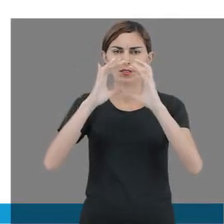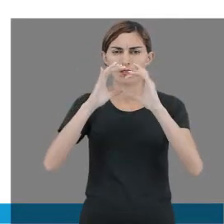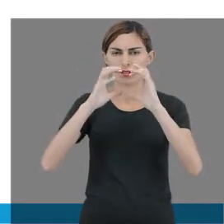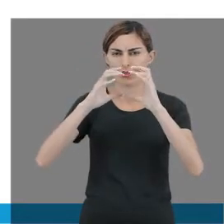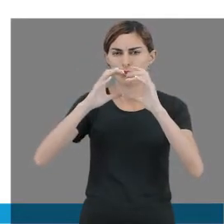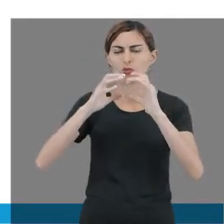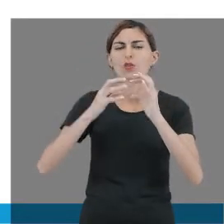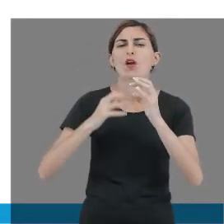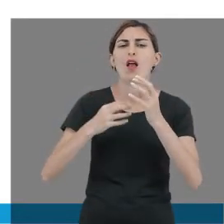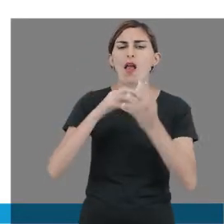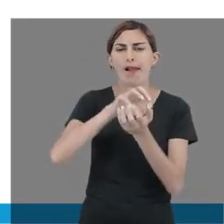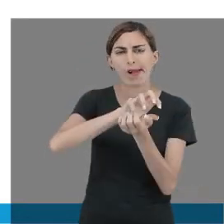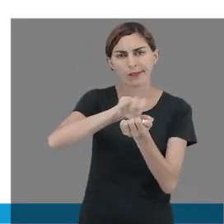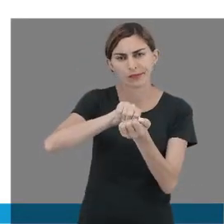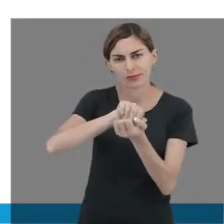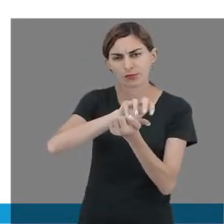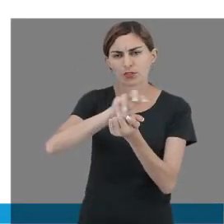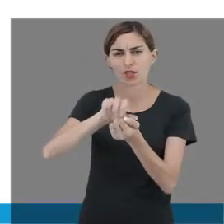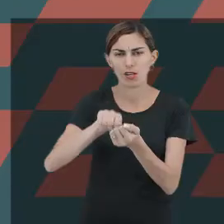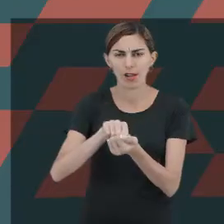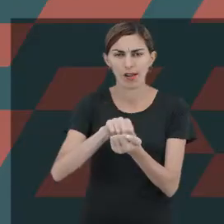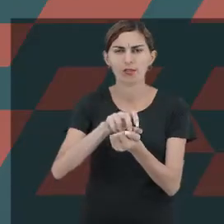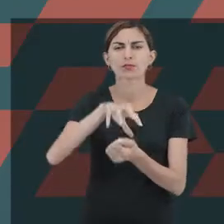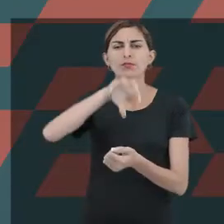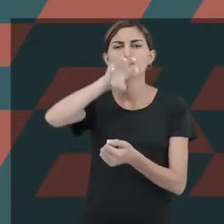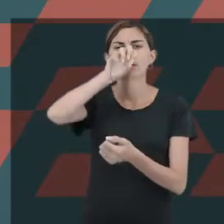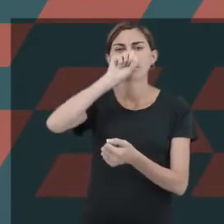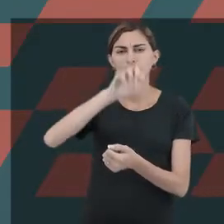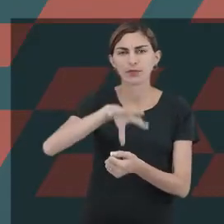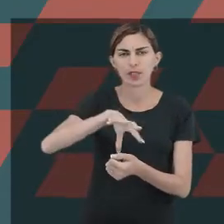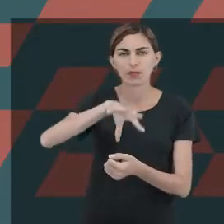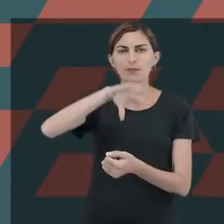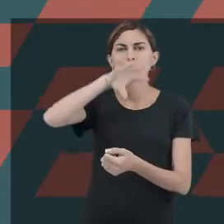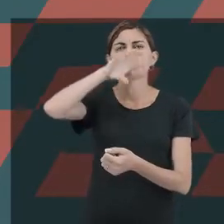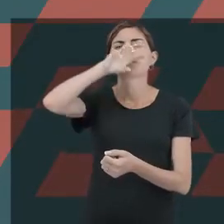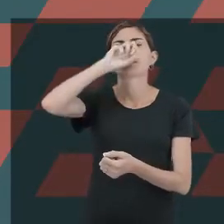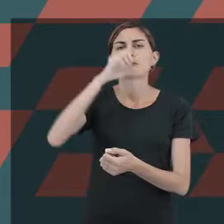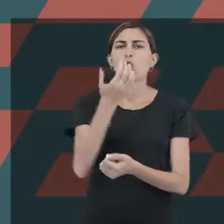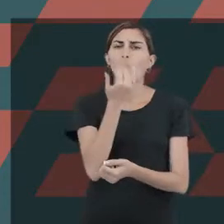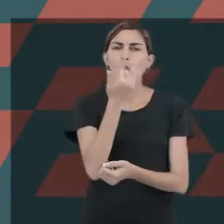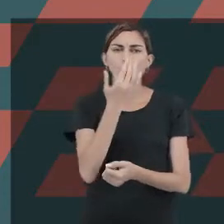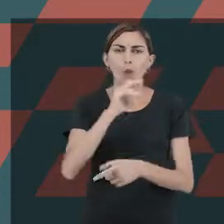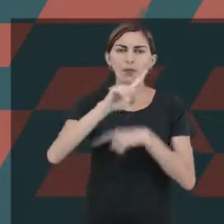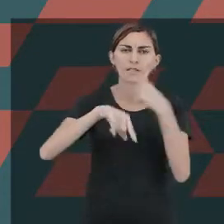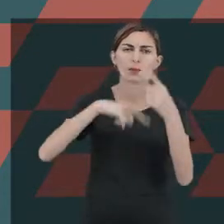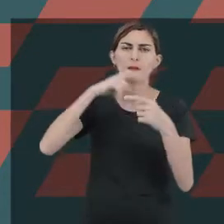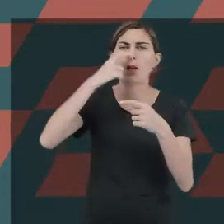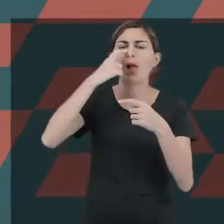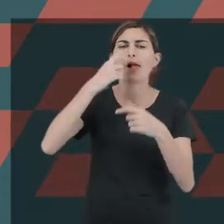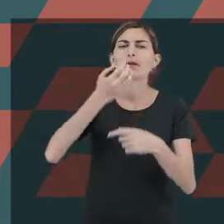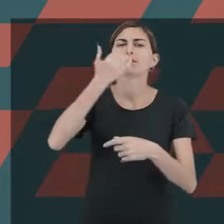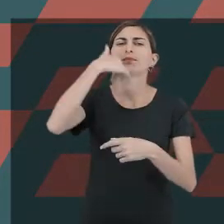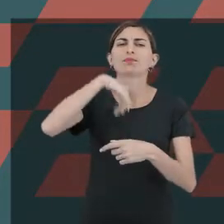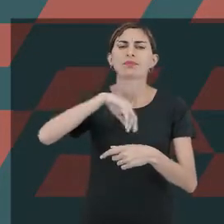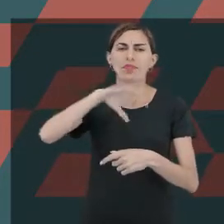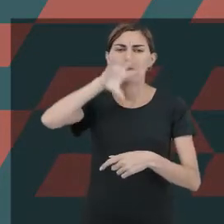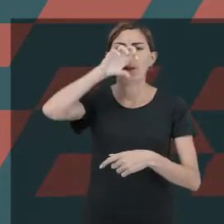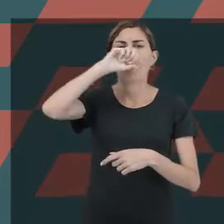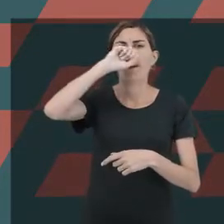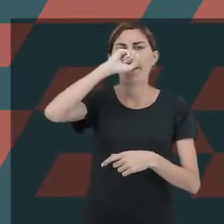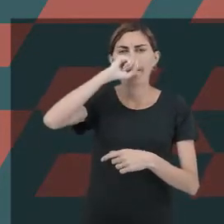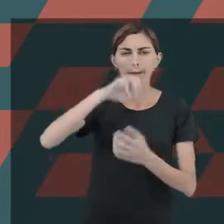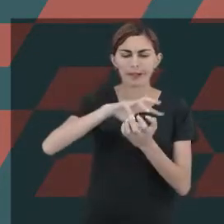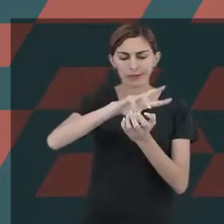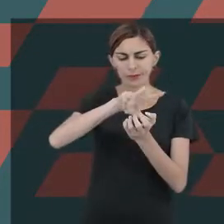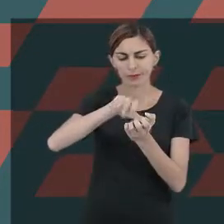cerebral, e uma das consequências disso é broncoaspiração, é a criança broncoaspirar enquanto está comendo, ou broncoaspirar saliva e fazer quadro respiratório, e um